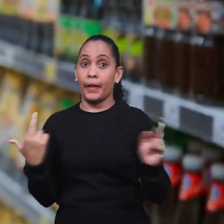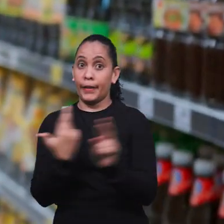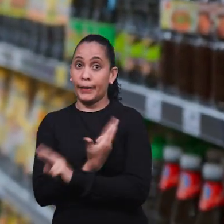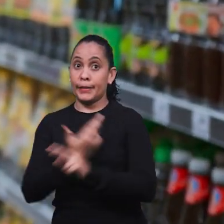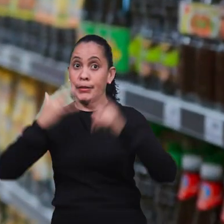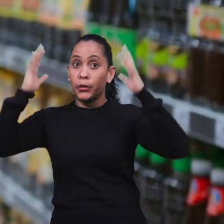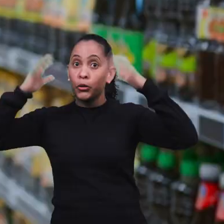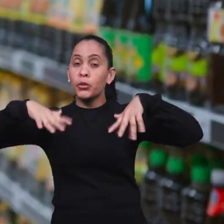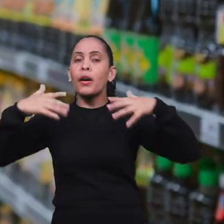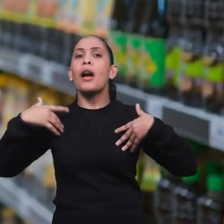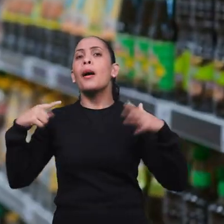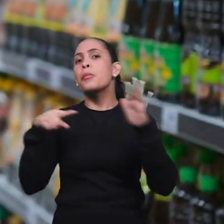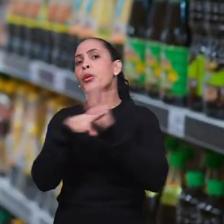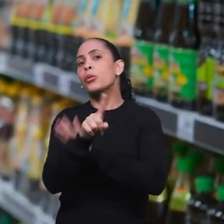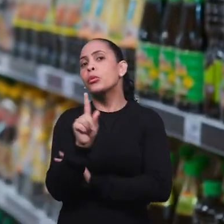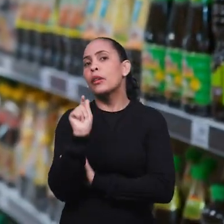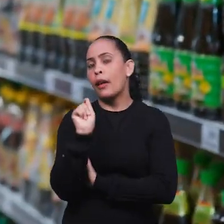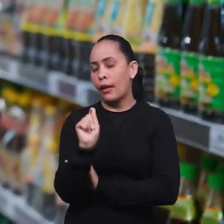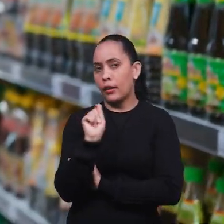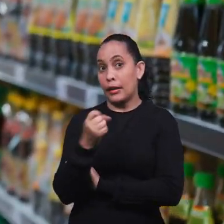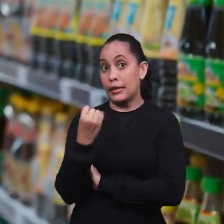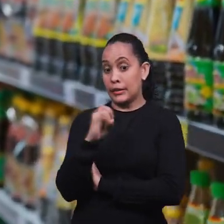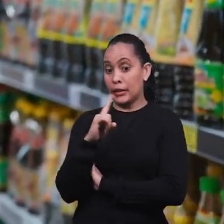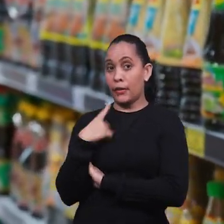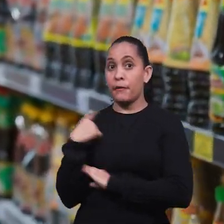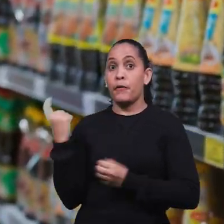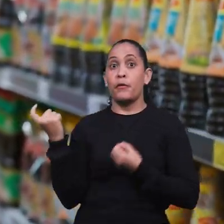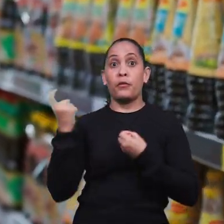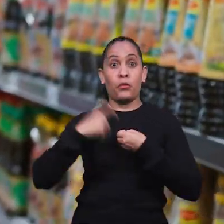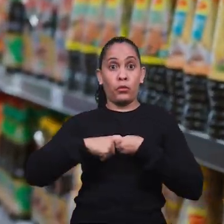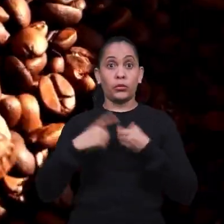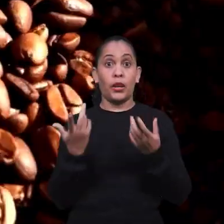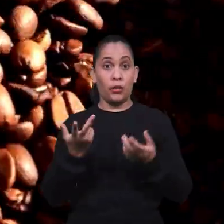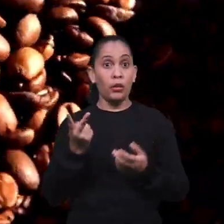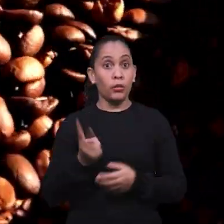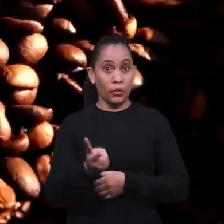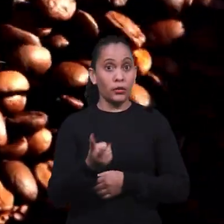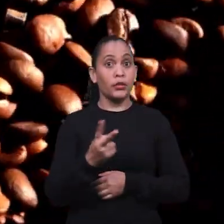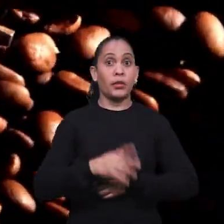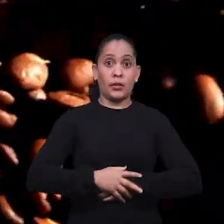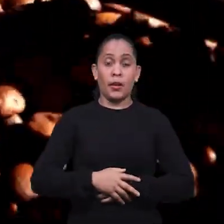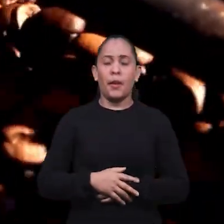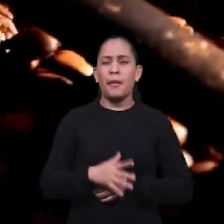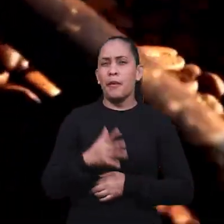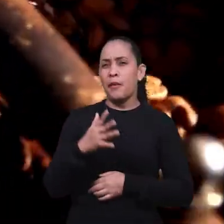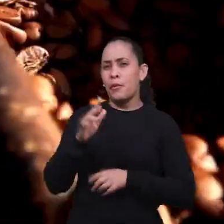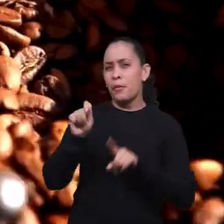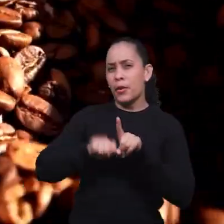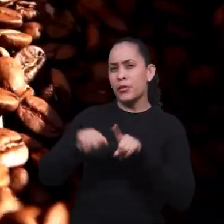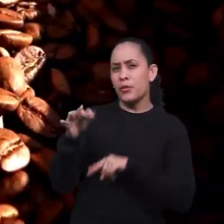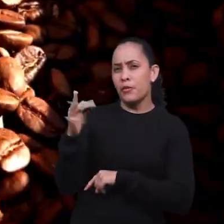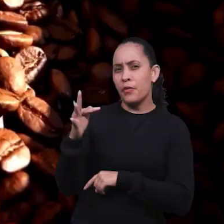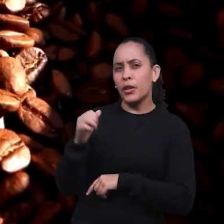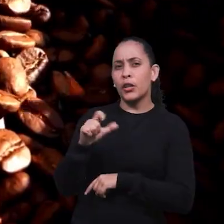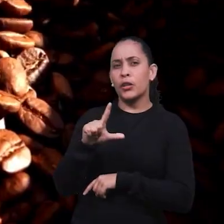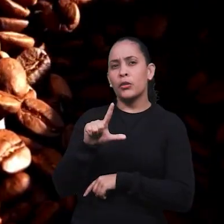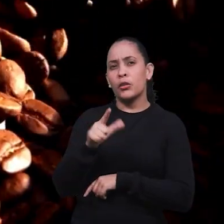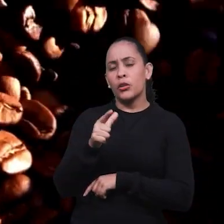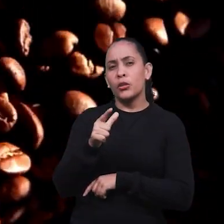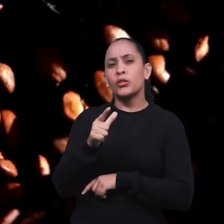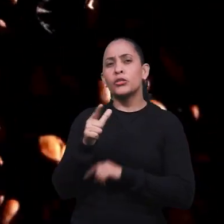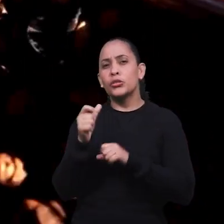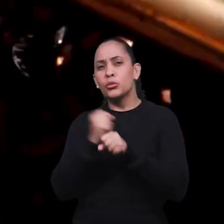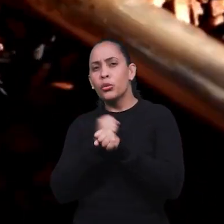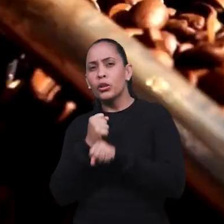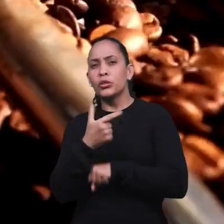relação aos preços, a grande pergunta é se eles vão voltar para os topos históricos, como presenciamos em fevereiro de